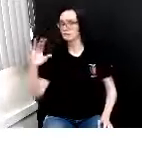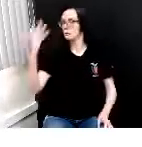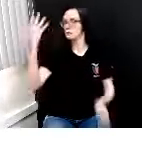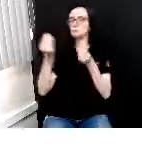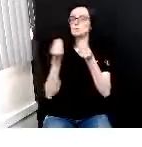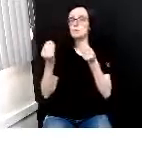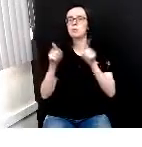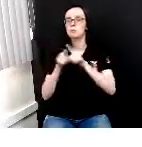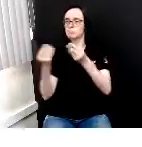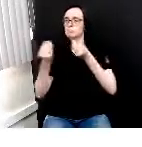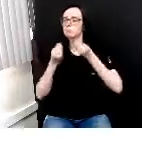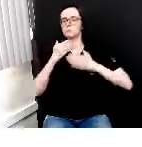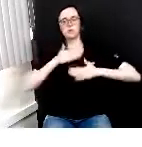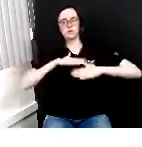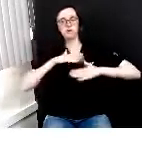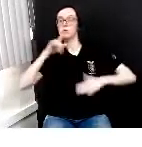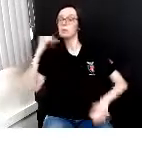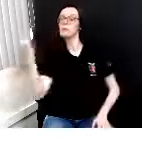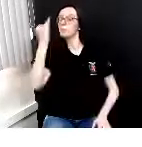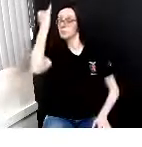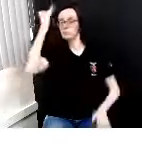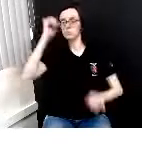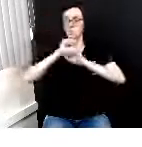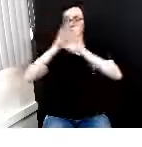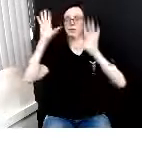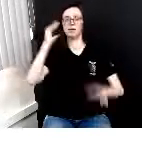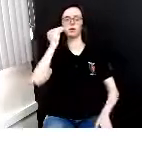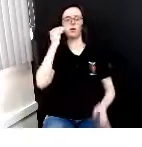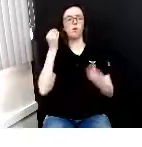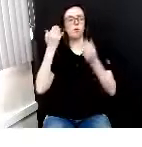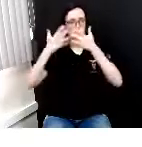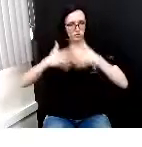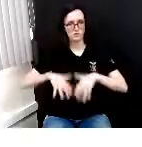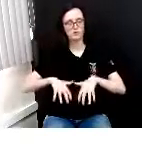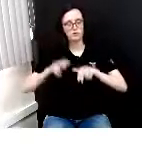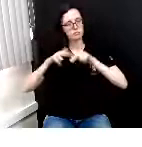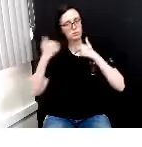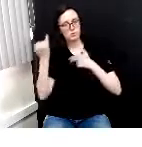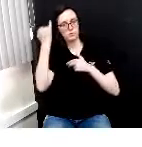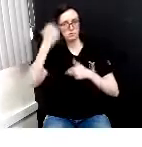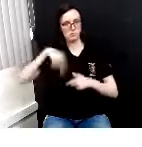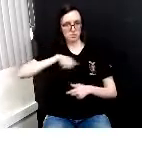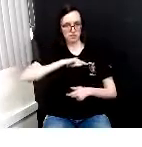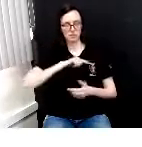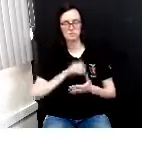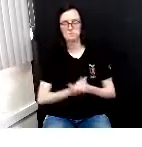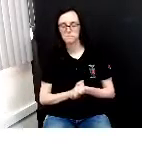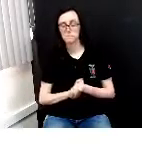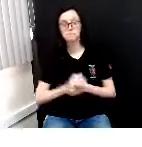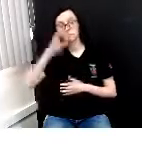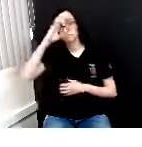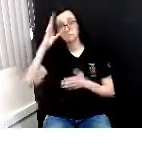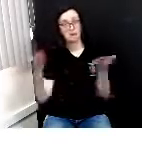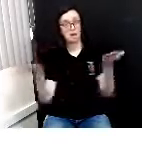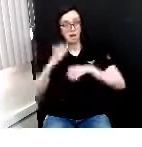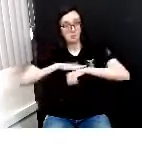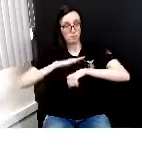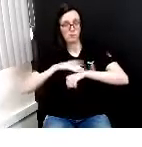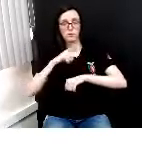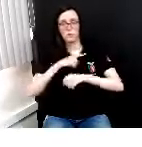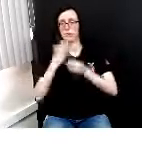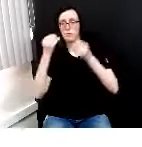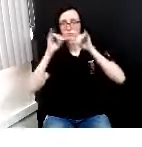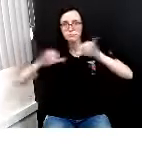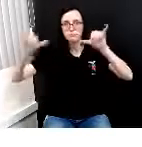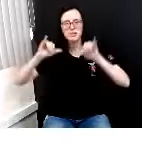tranquilidade nesse processo vai ser importante, então ter esclarecimentos, né, vai ser importante para nós. Principalmente nesse momento que você tem muitas fake